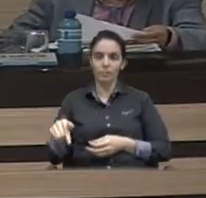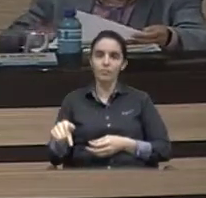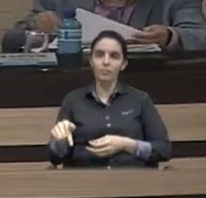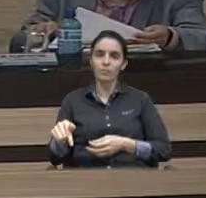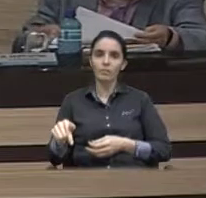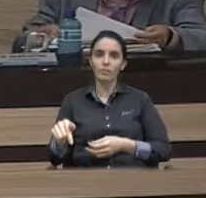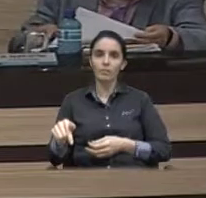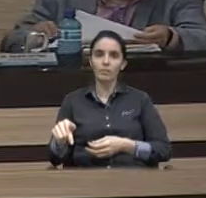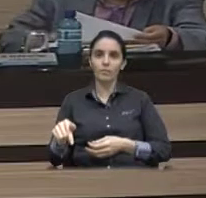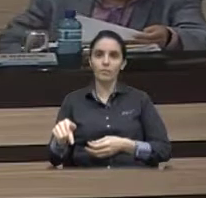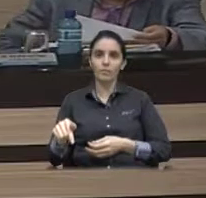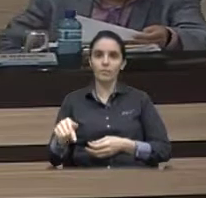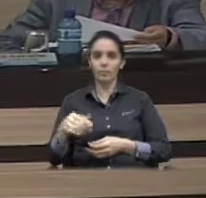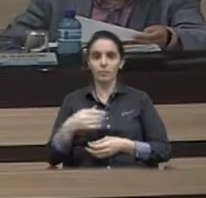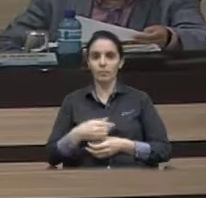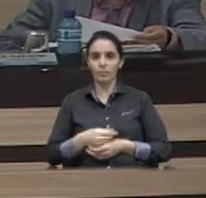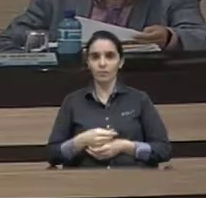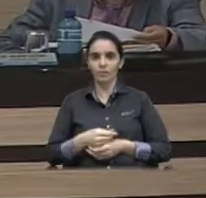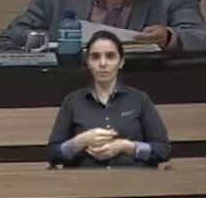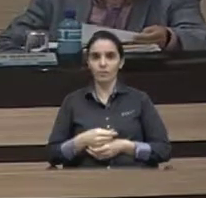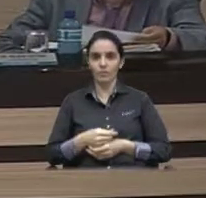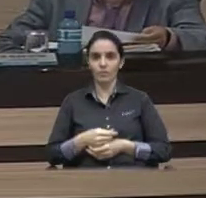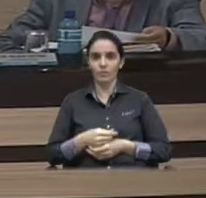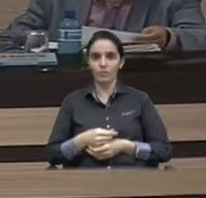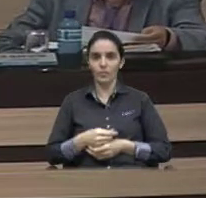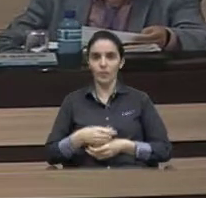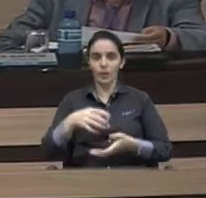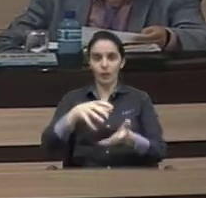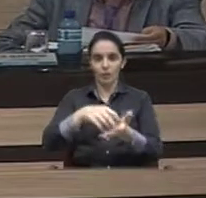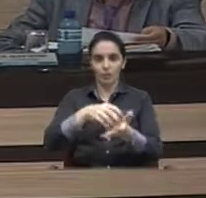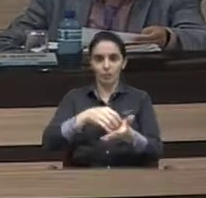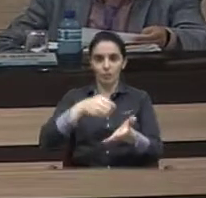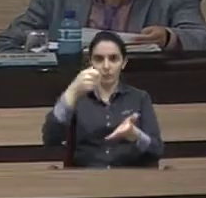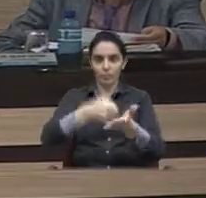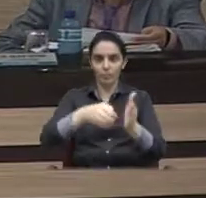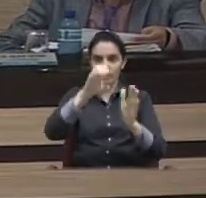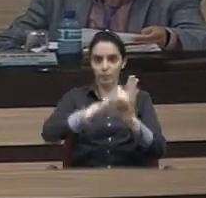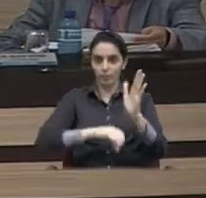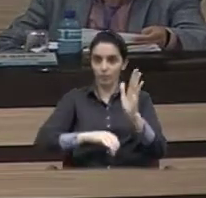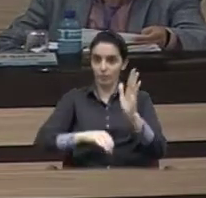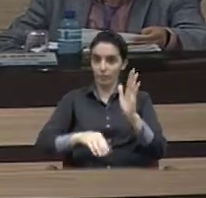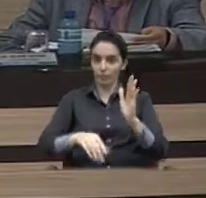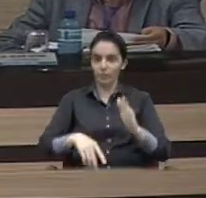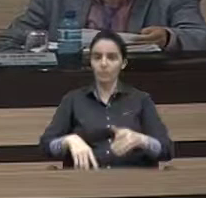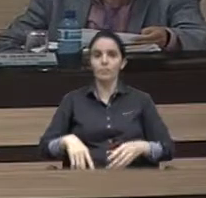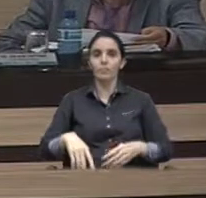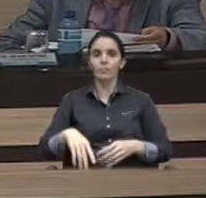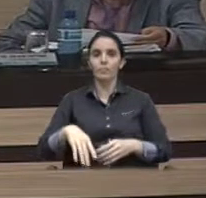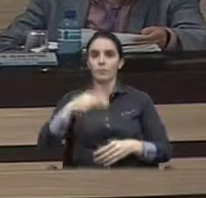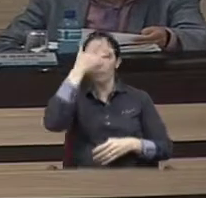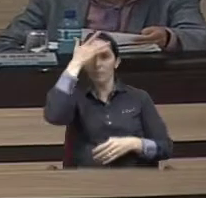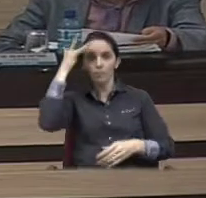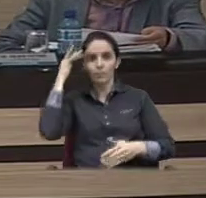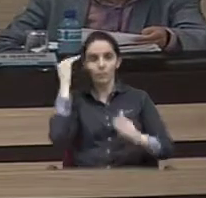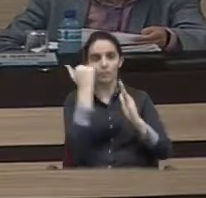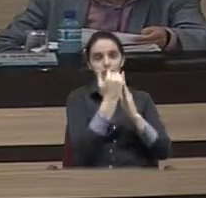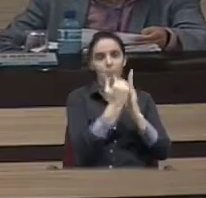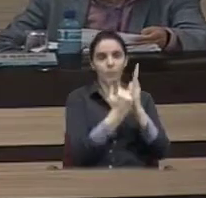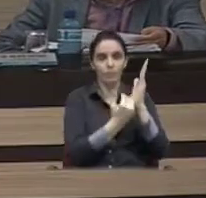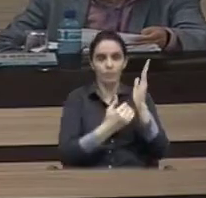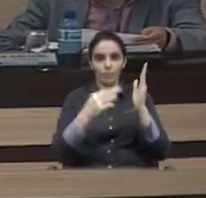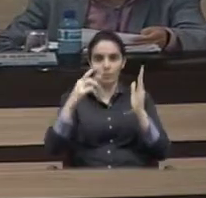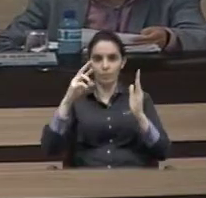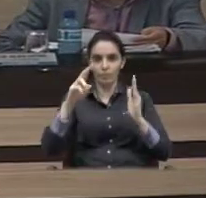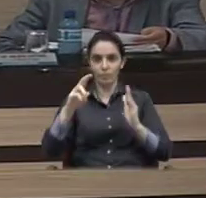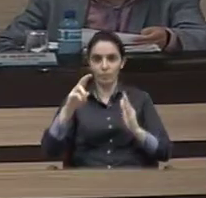233/2017, que dispõe sobre a isenção da taxa de inscrição em concursos públicos municipais às pessoas cadastradas no Registro Brasileiro de Doadores